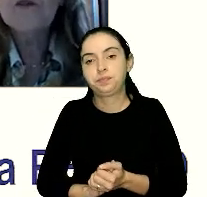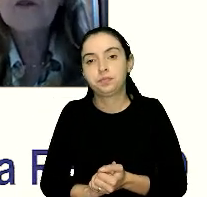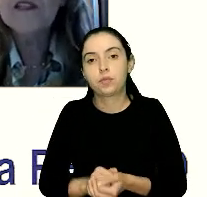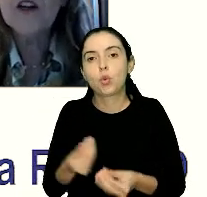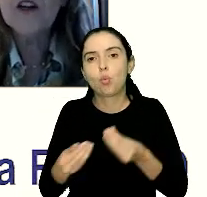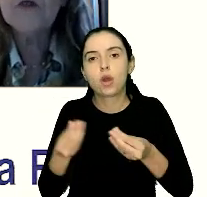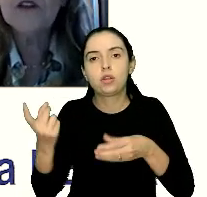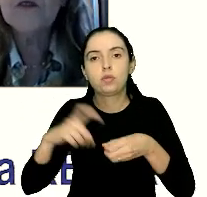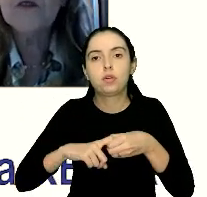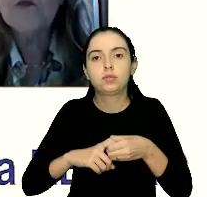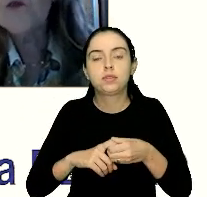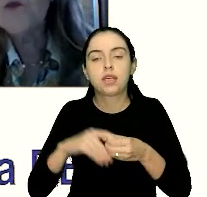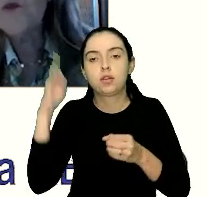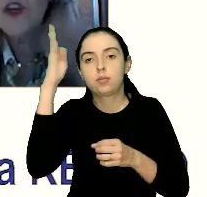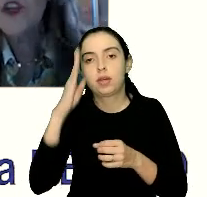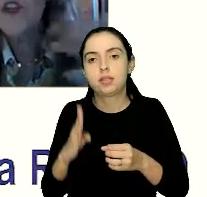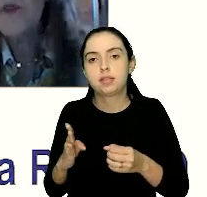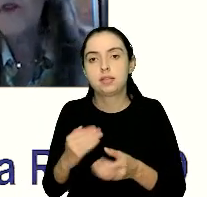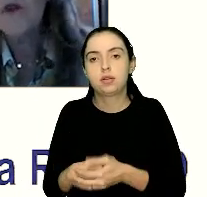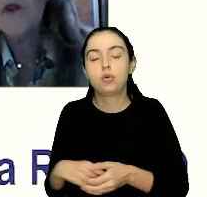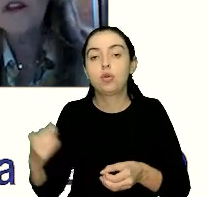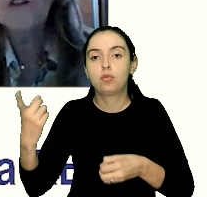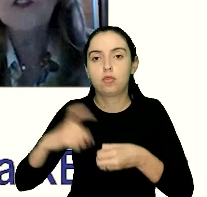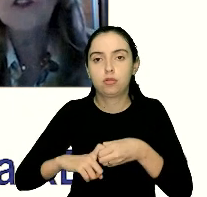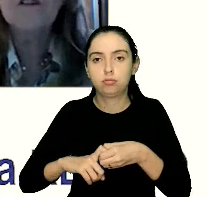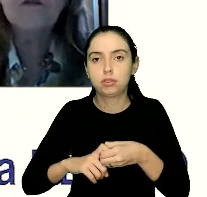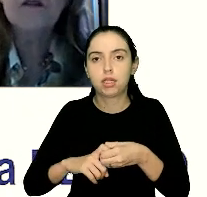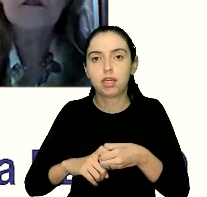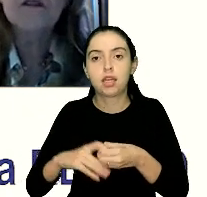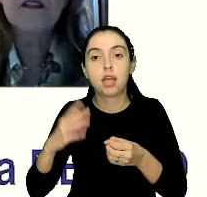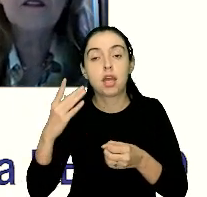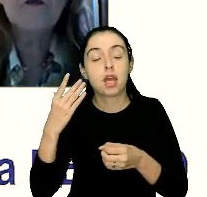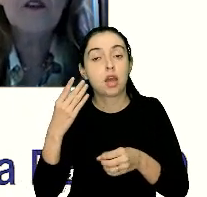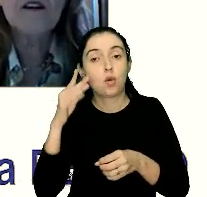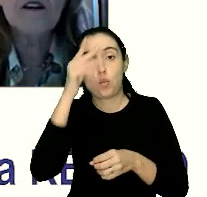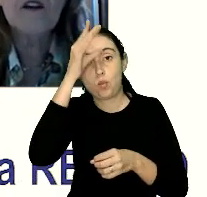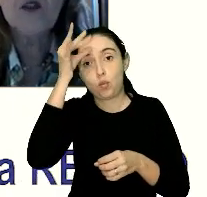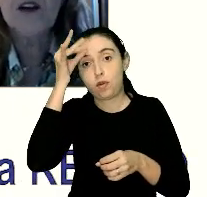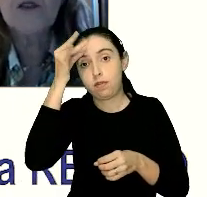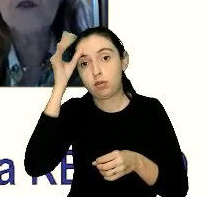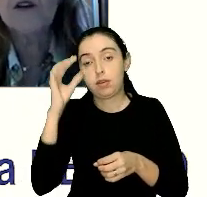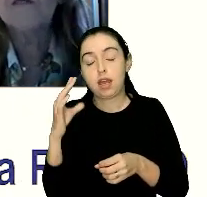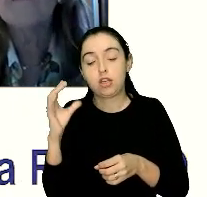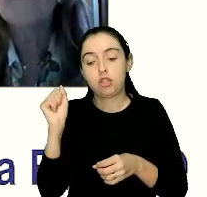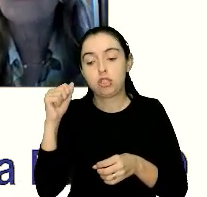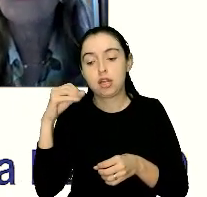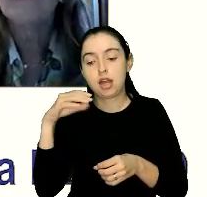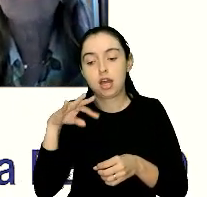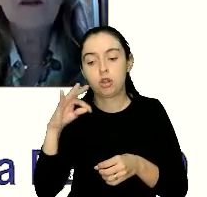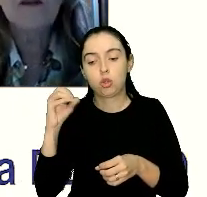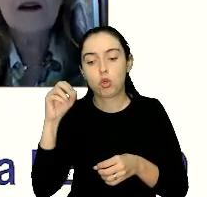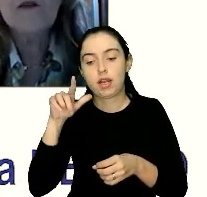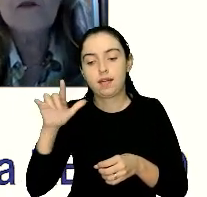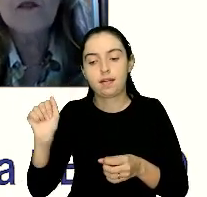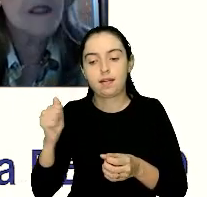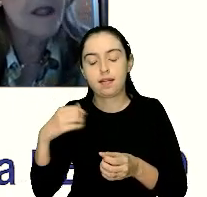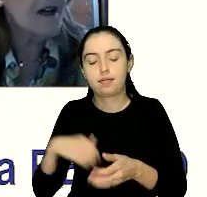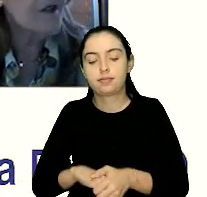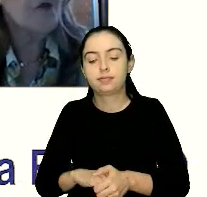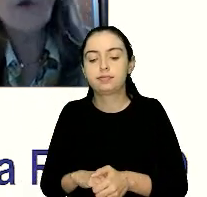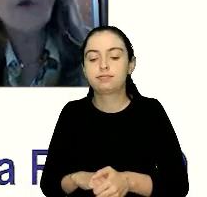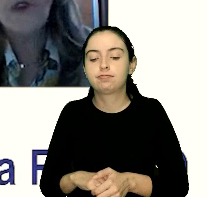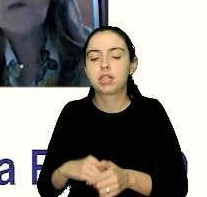voltei para a Universidade Católica Dom Bosco, onde eu já tinha uma história de ter ajudado a